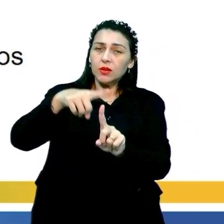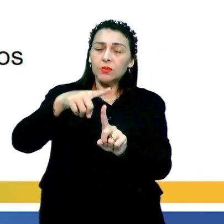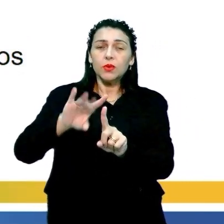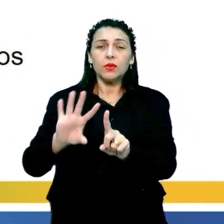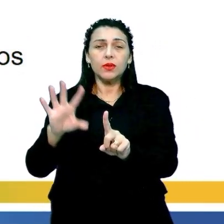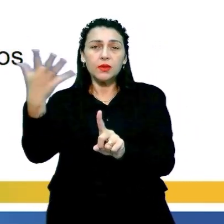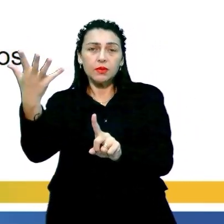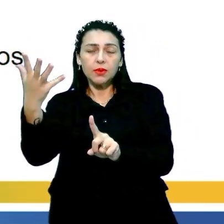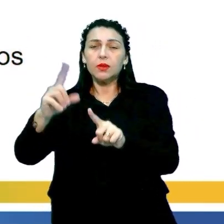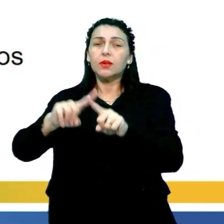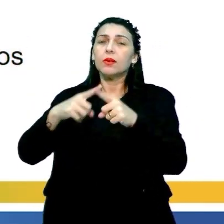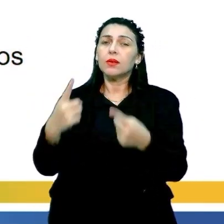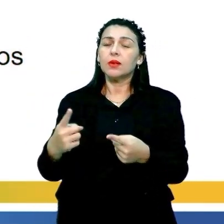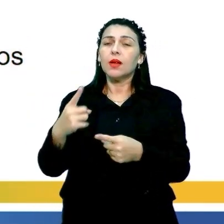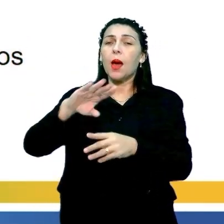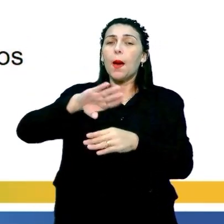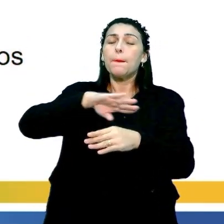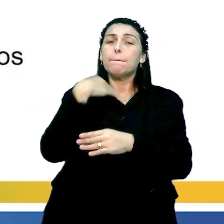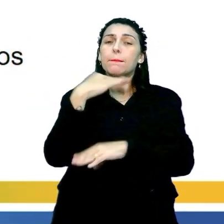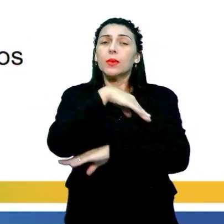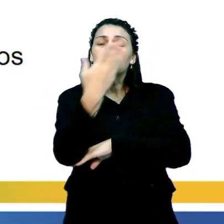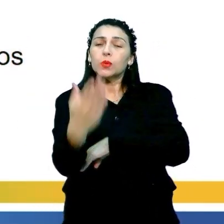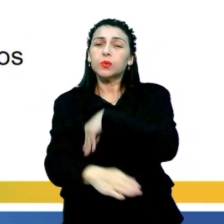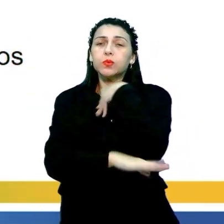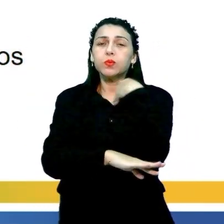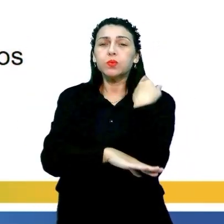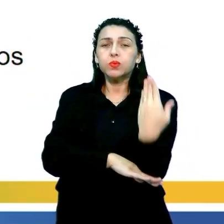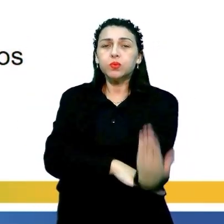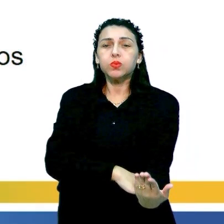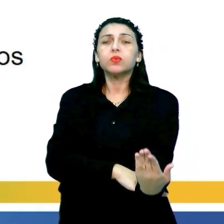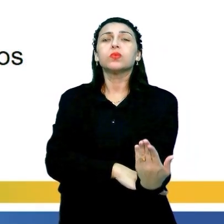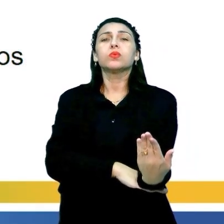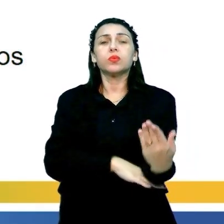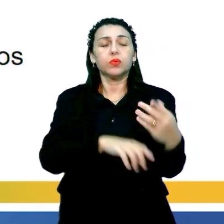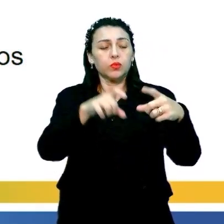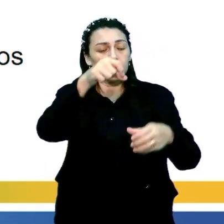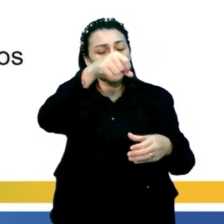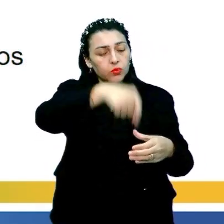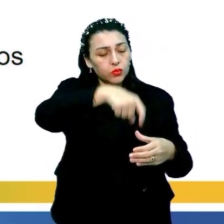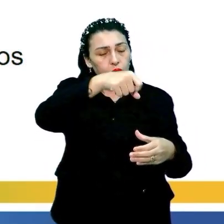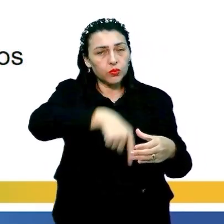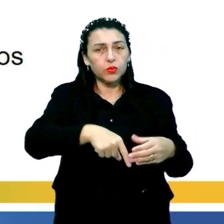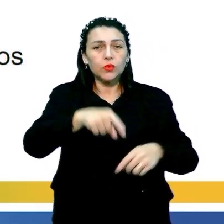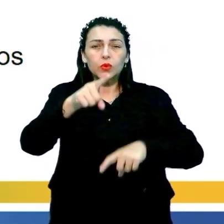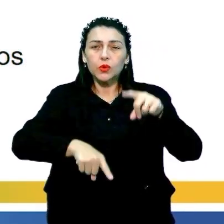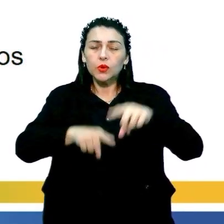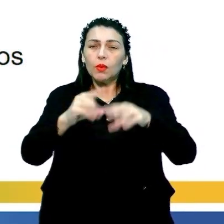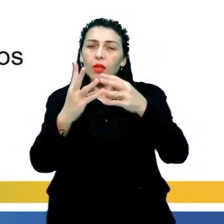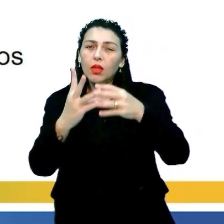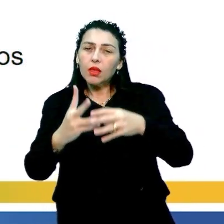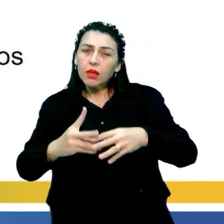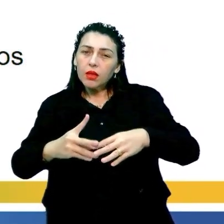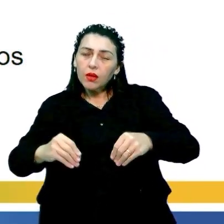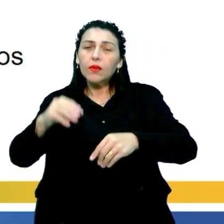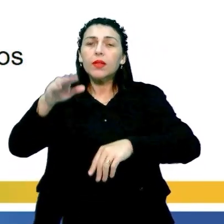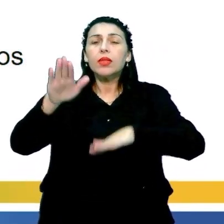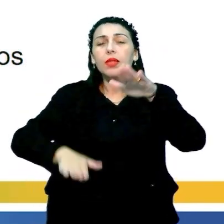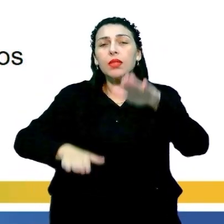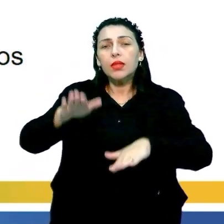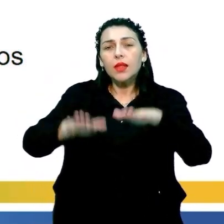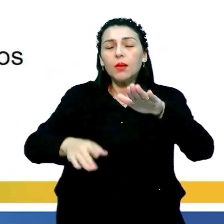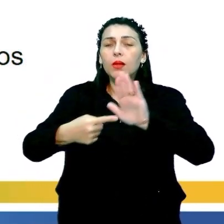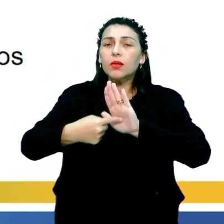tá? Mata árvores, destrói florestas, afeta plantações e organismos mais sensíveis. Dependendo do grau